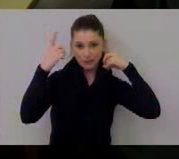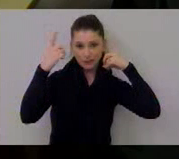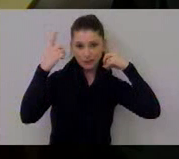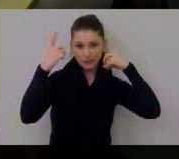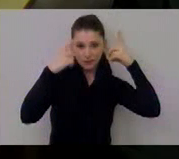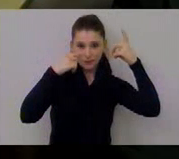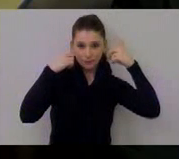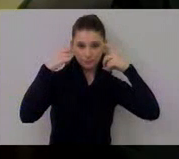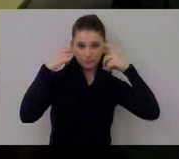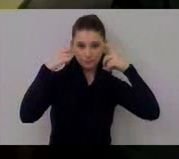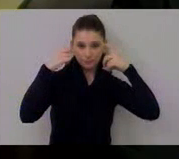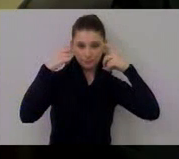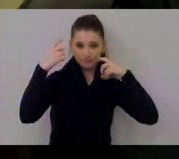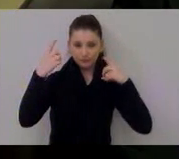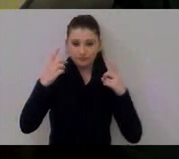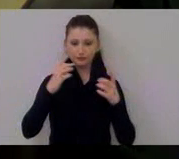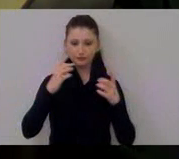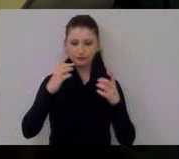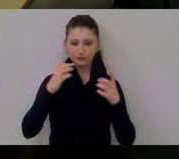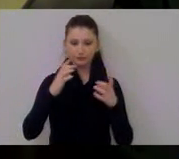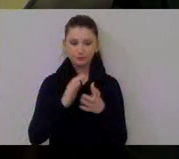Mobilidade urbana.